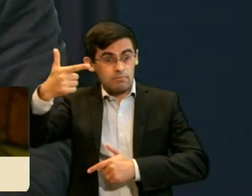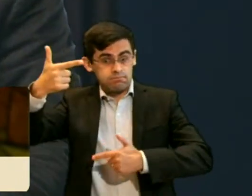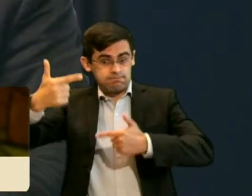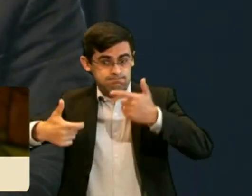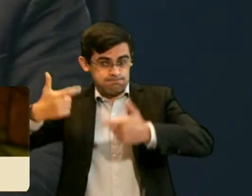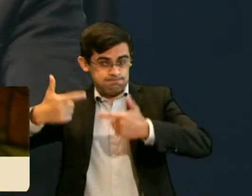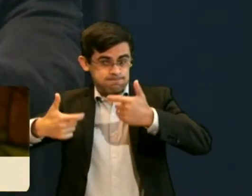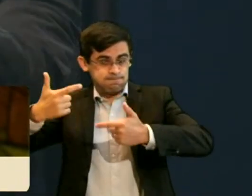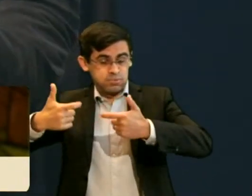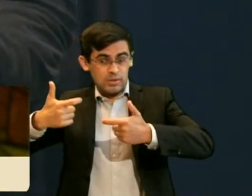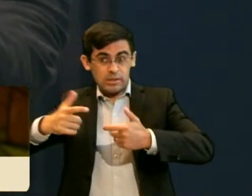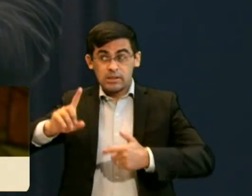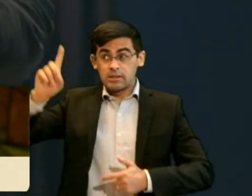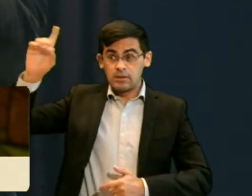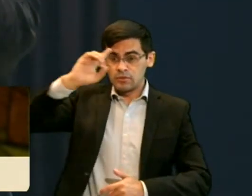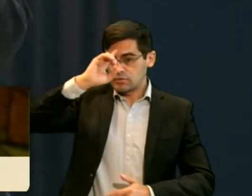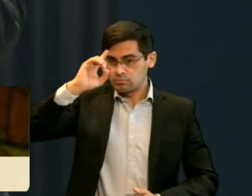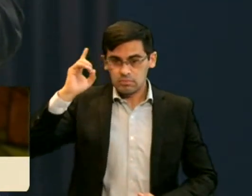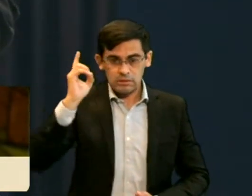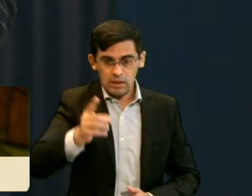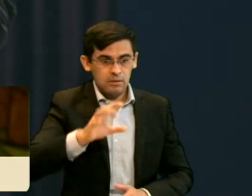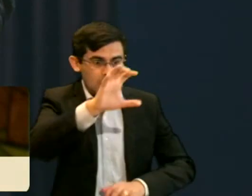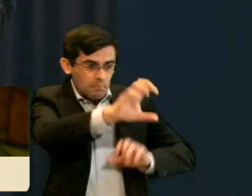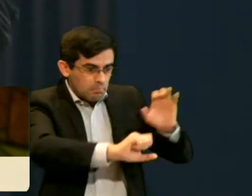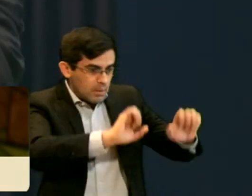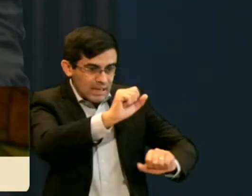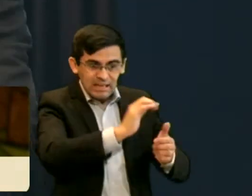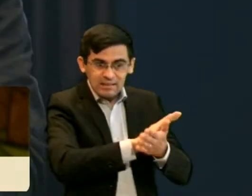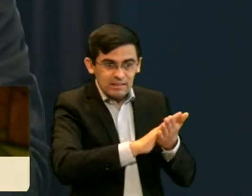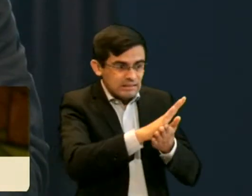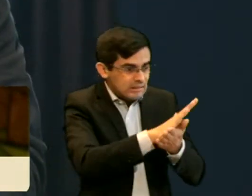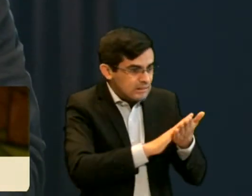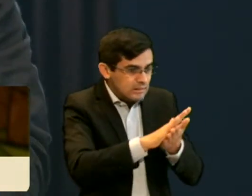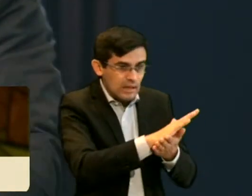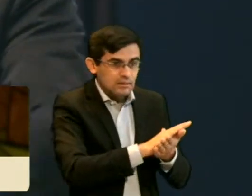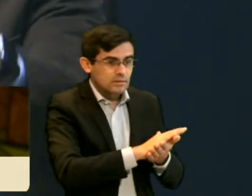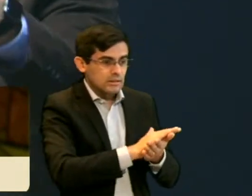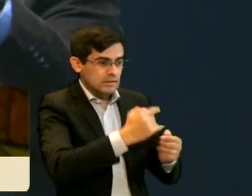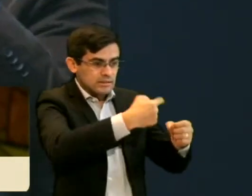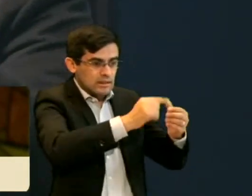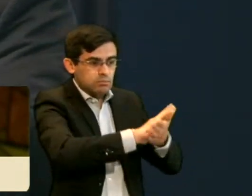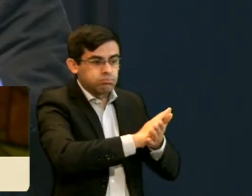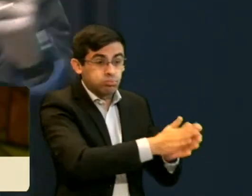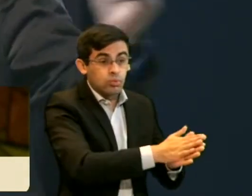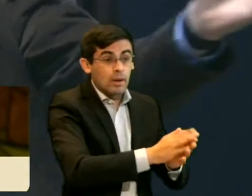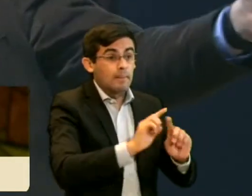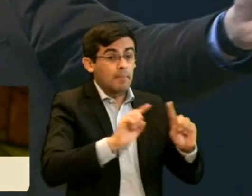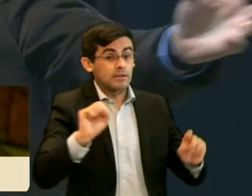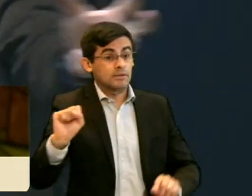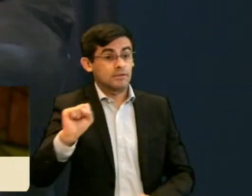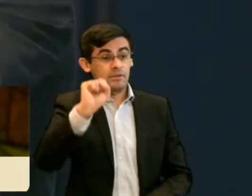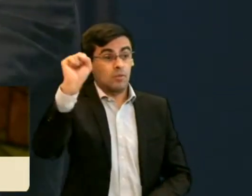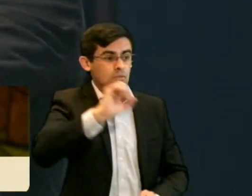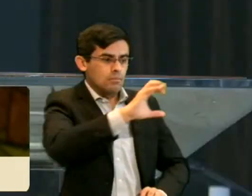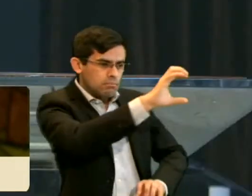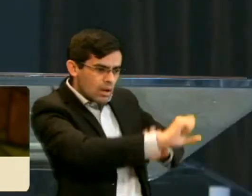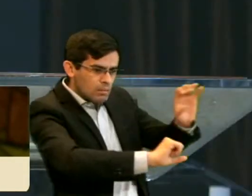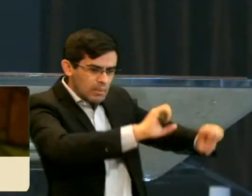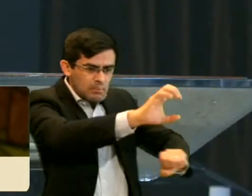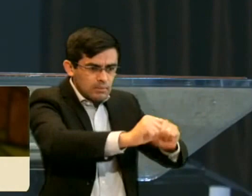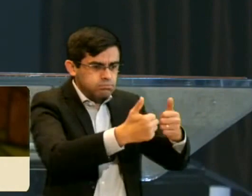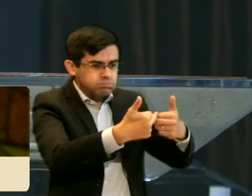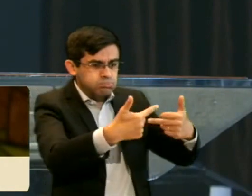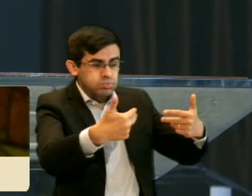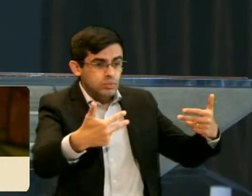e Deus tinha mandado não tomar nenhum despojo de guerra. ele vai lá e toma os despojos de